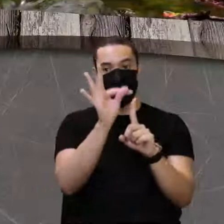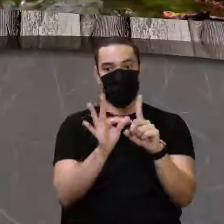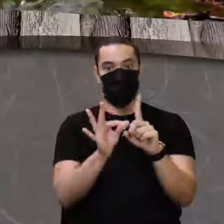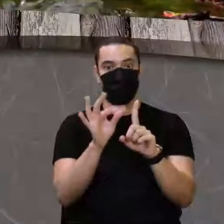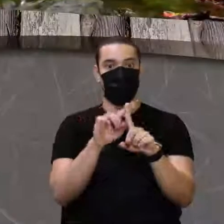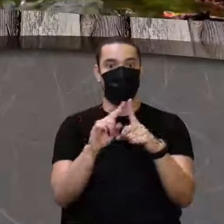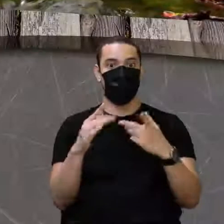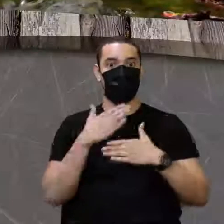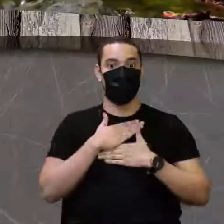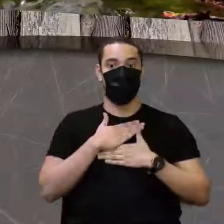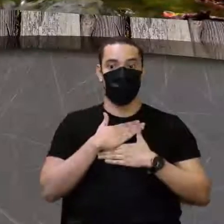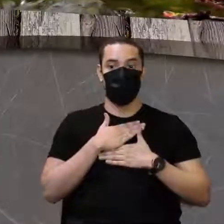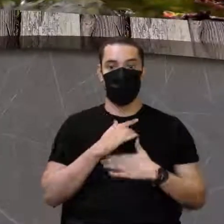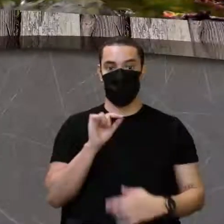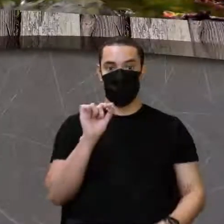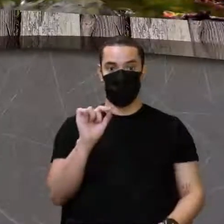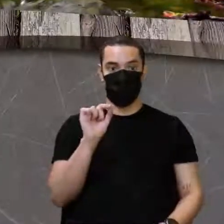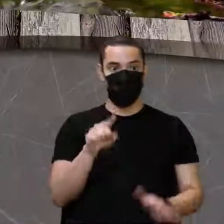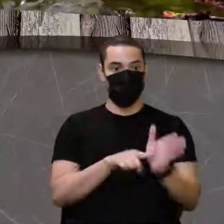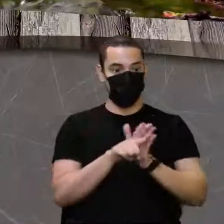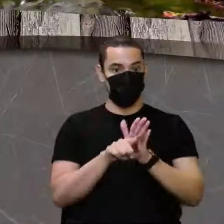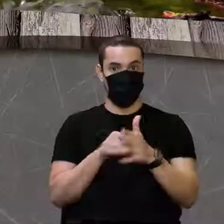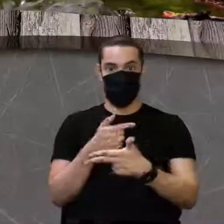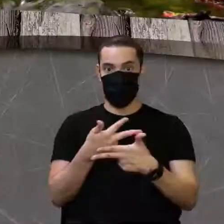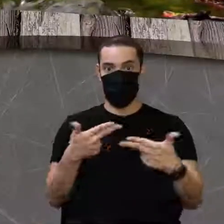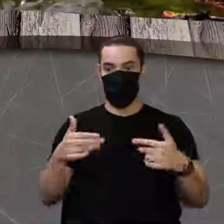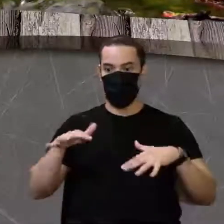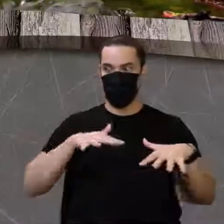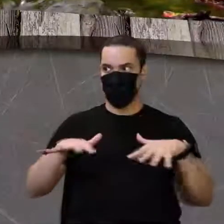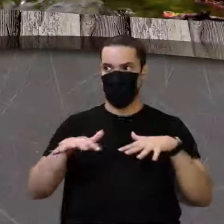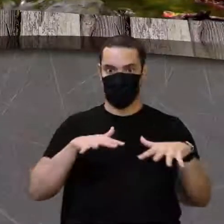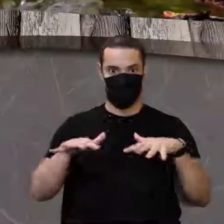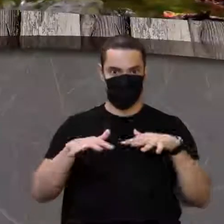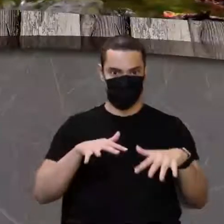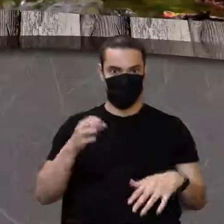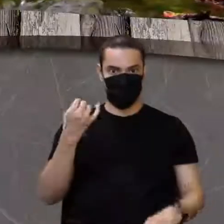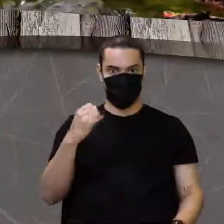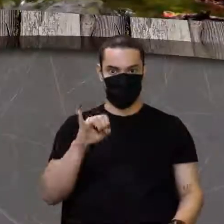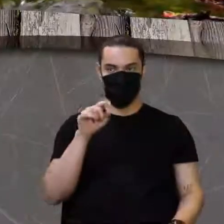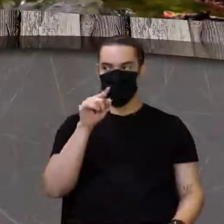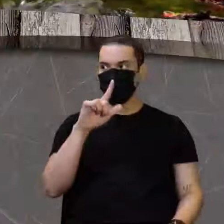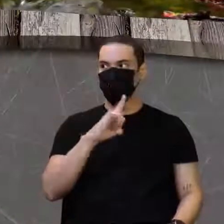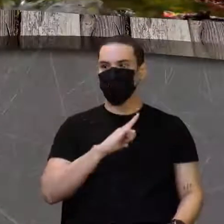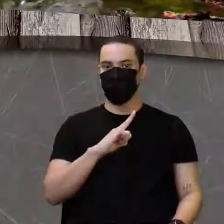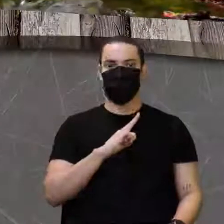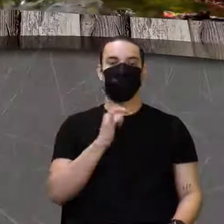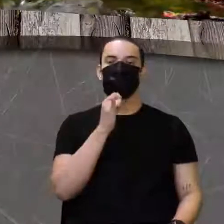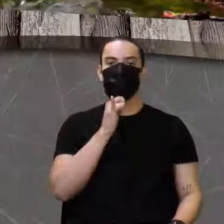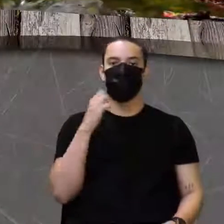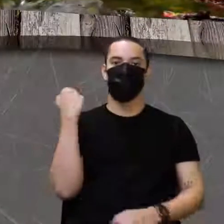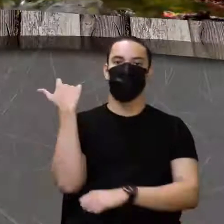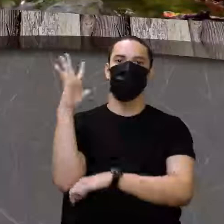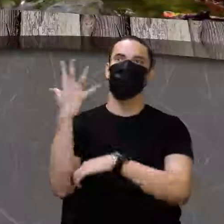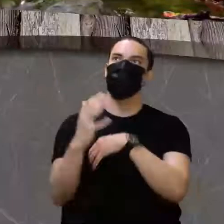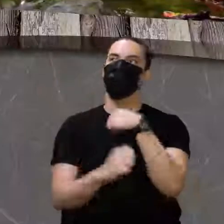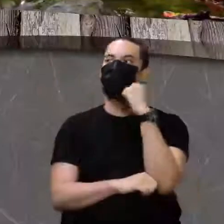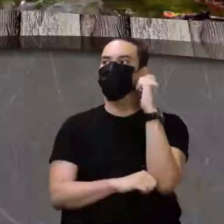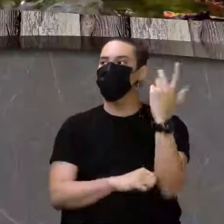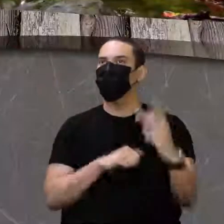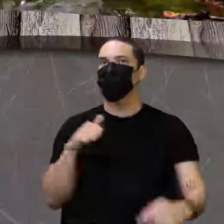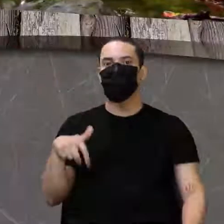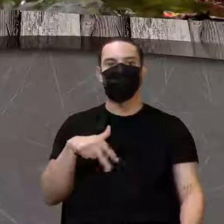elas gostam de caçar coisas em movimento. Então, se você estiver no mato, e se